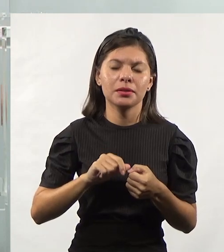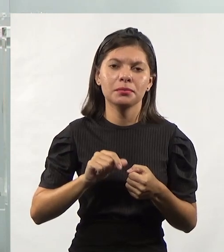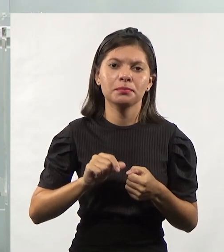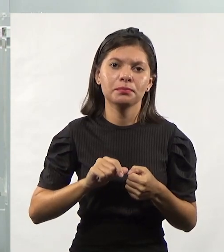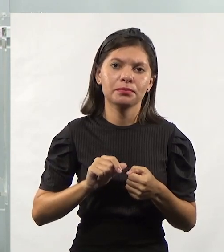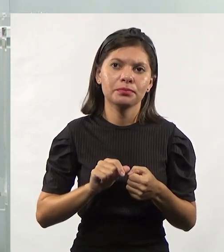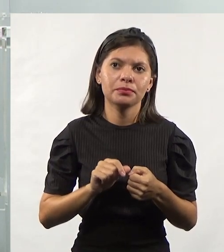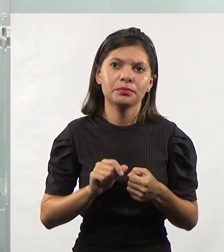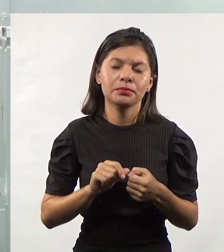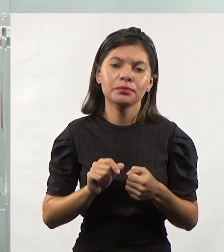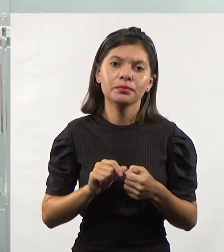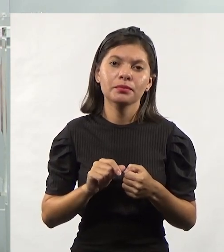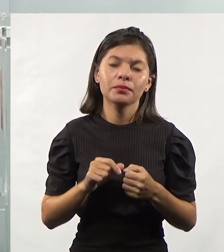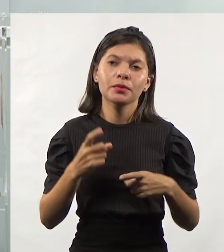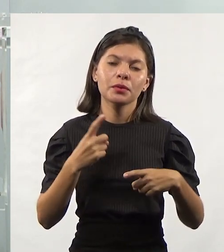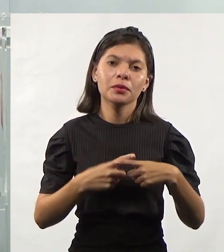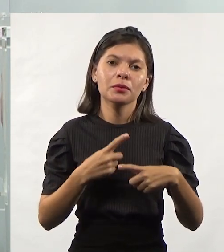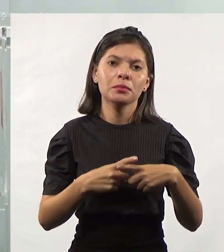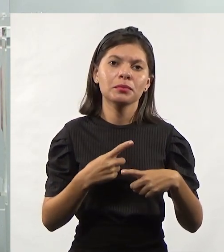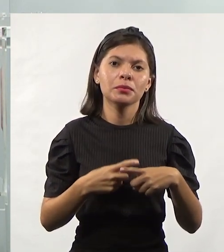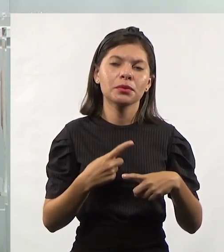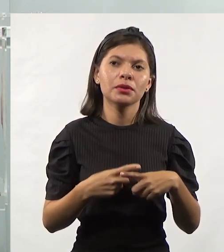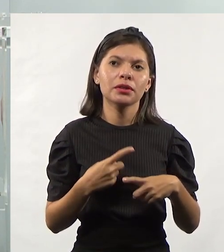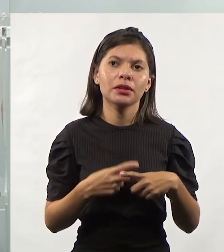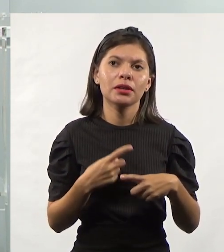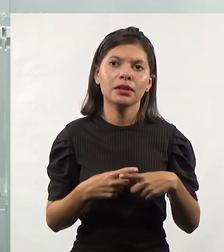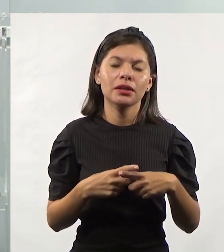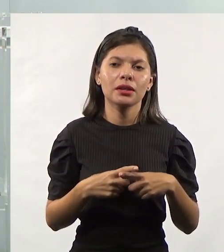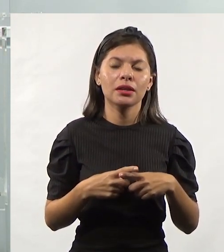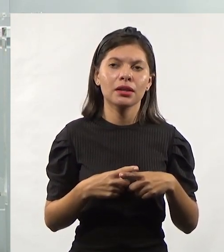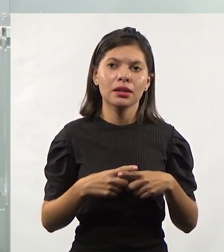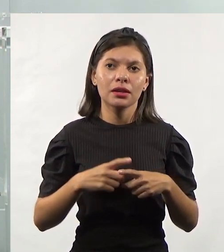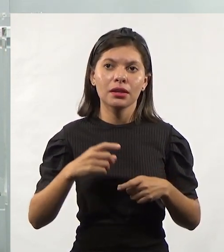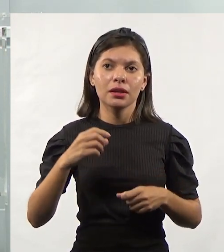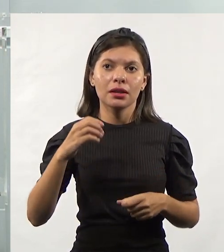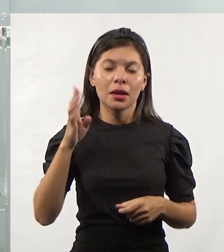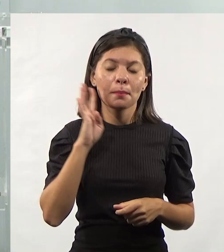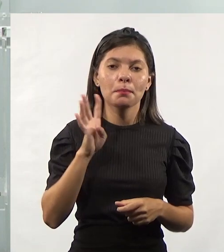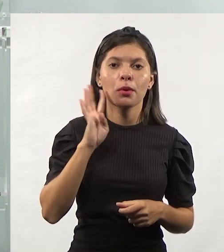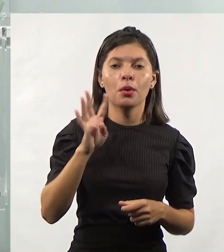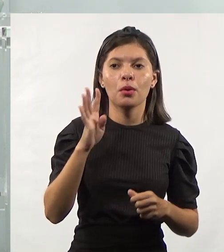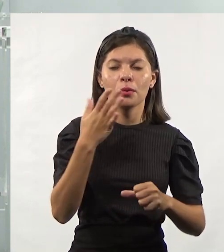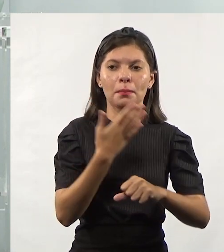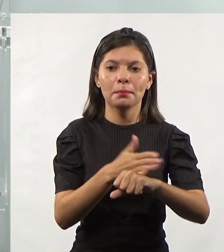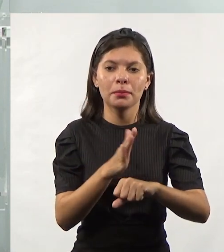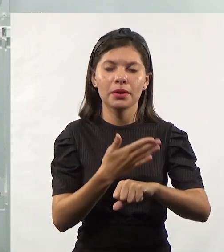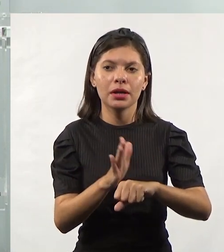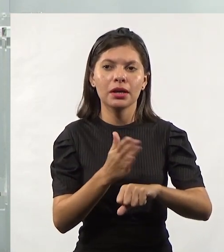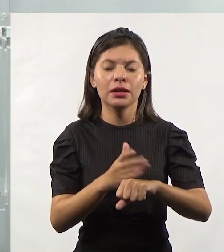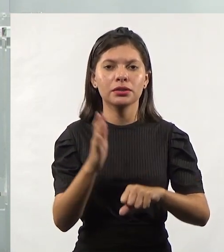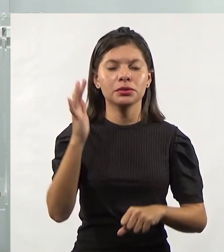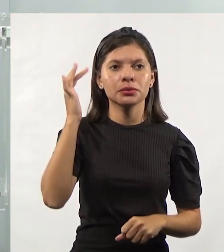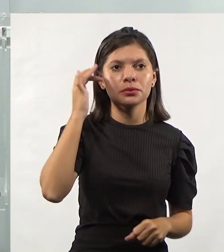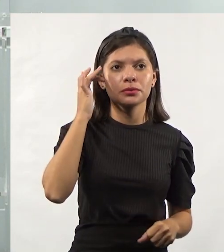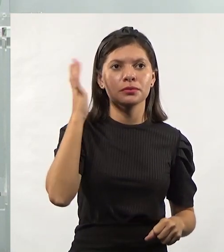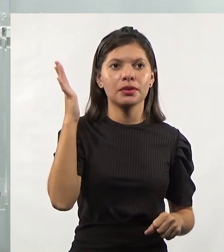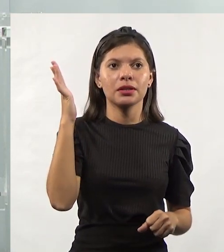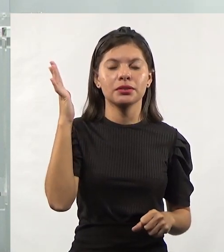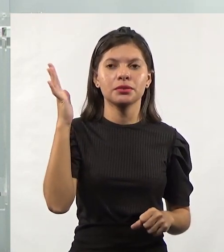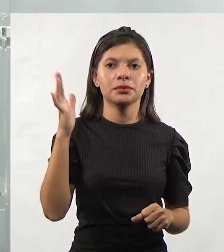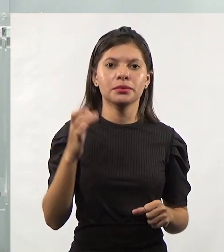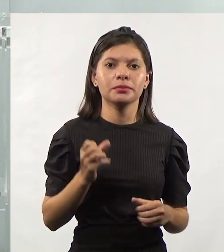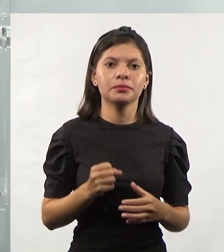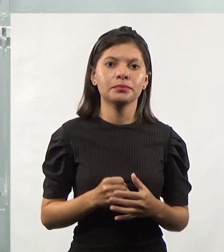e acaba trazendo para cá, porque viu que é uma forma legal, é algo mais prático, é